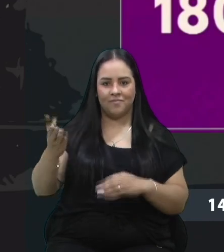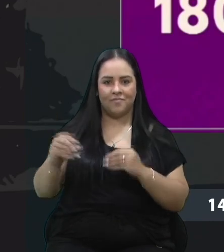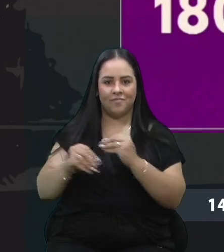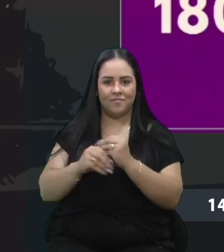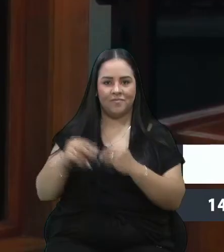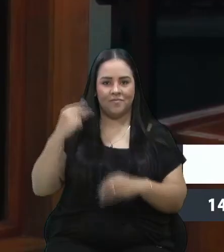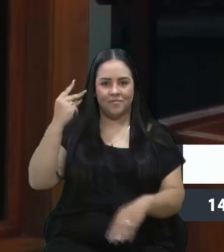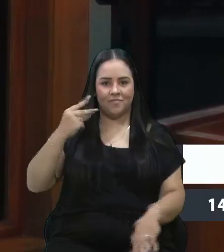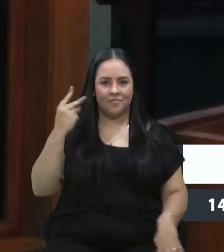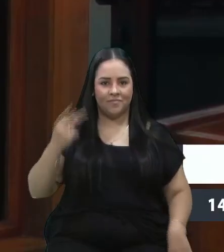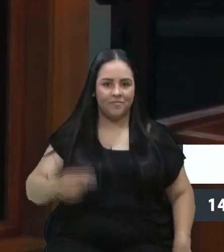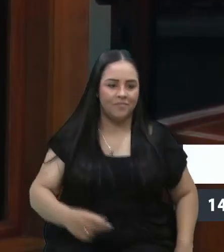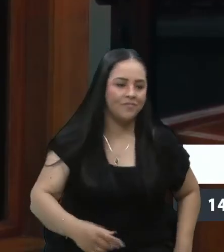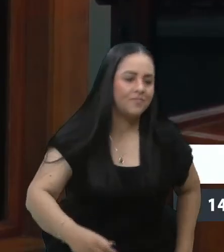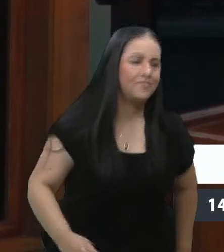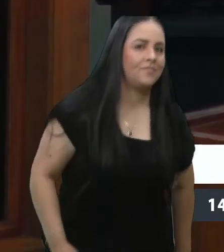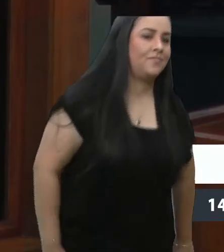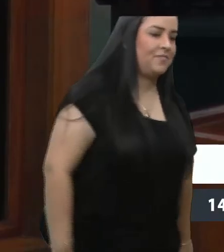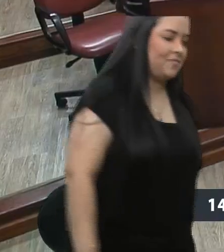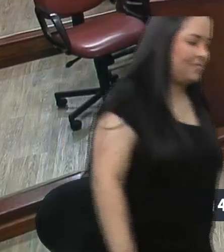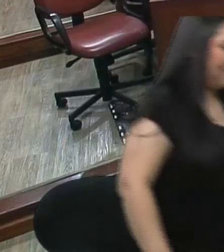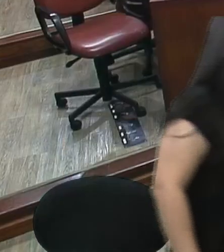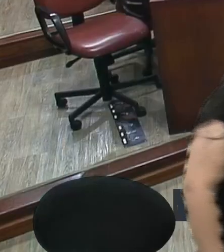vereador. Lucas.